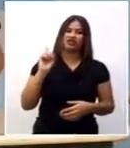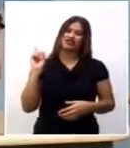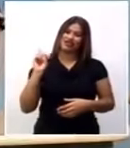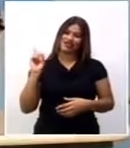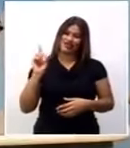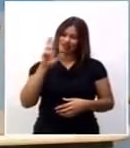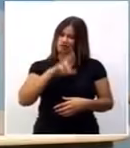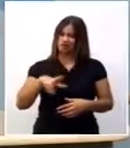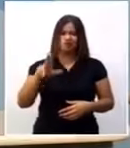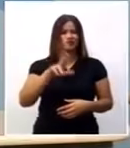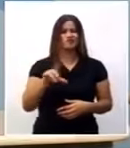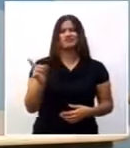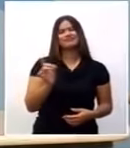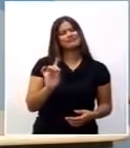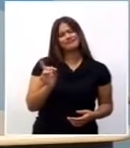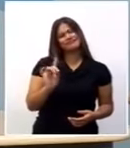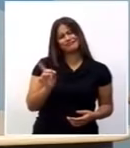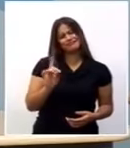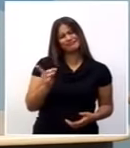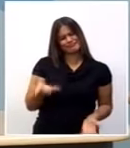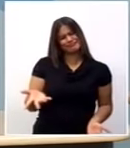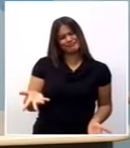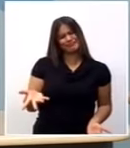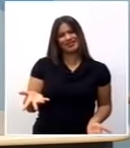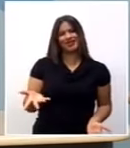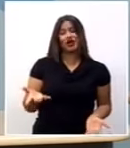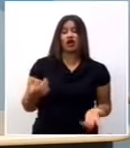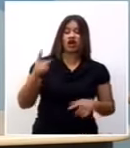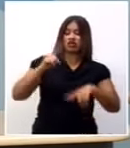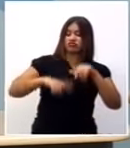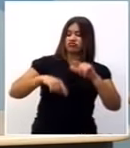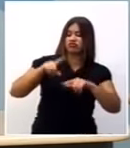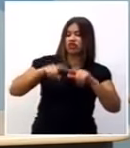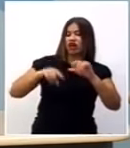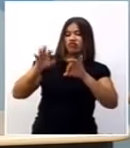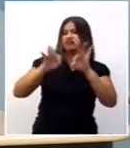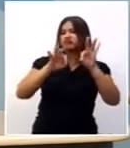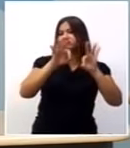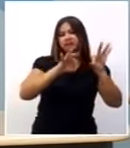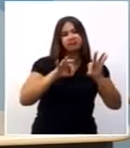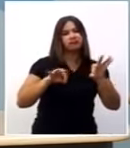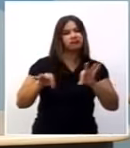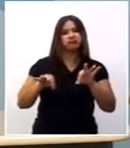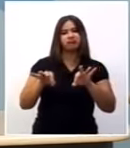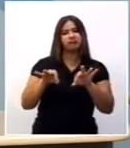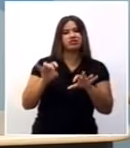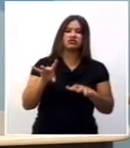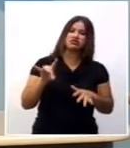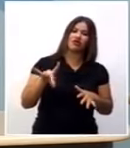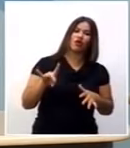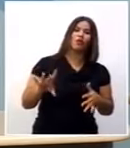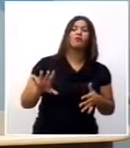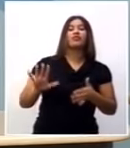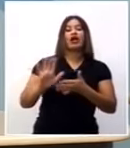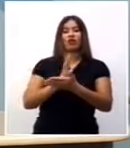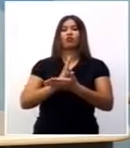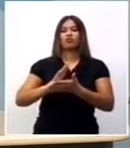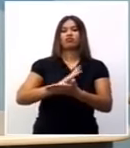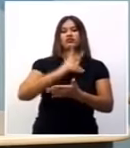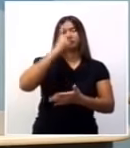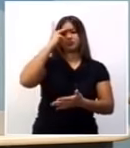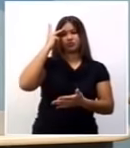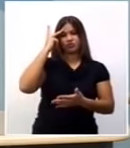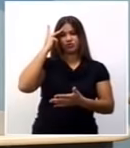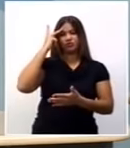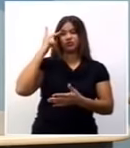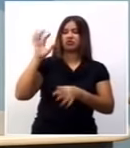de ferro, normalmente não é mais utilizado, eles são objetos de decoração normalmente. Eu conheço várias pessoas que têm ferros desses